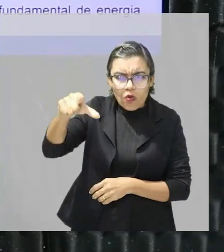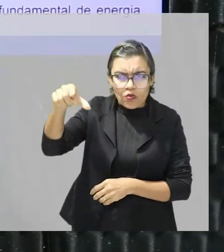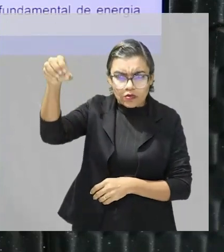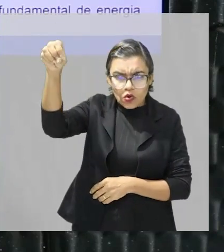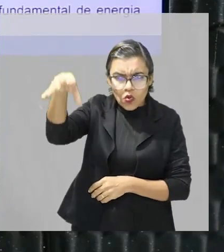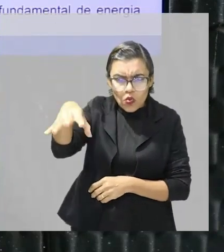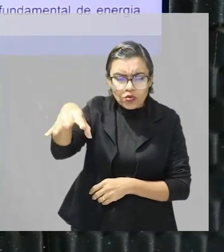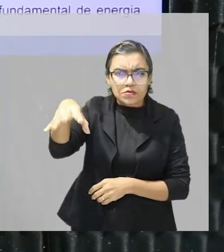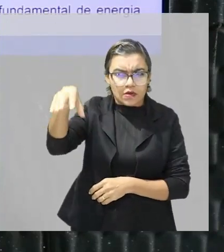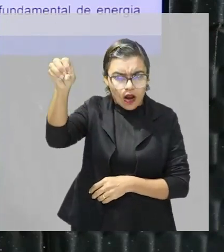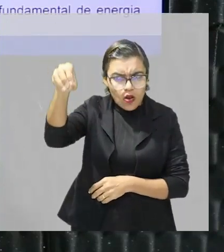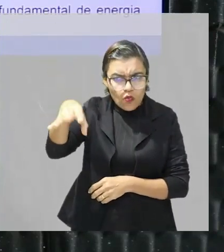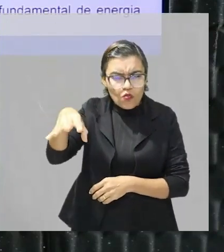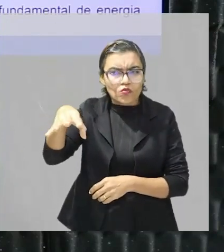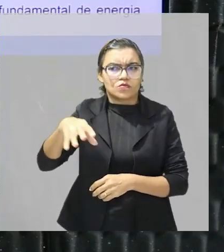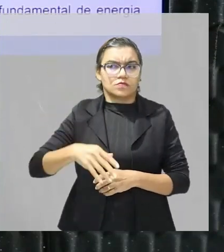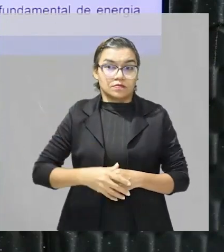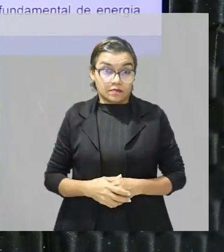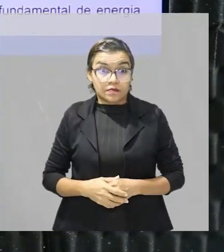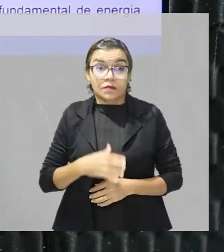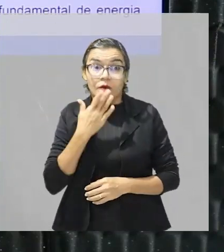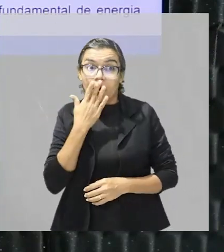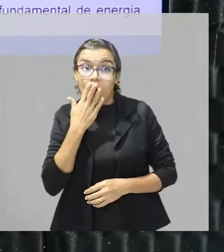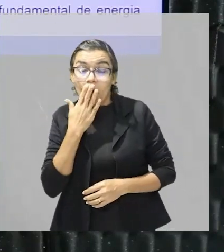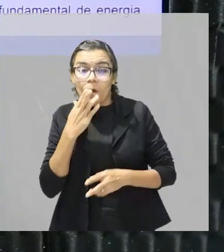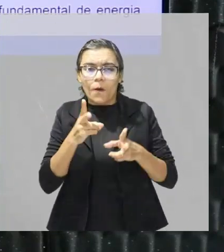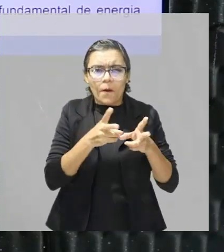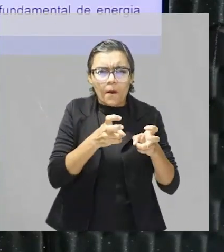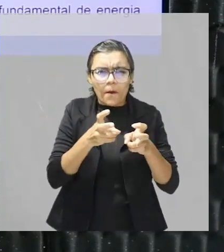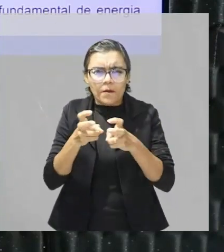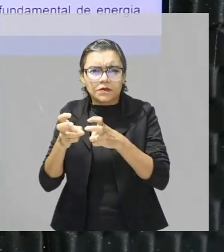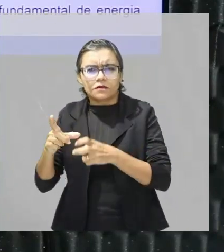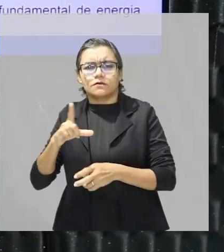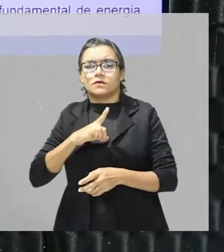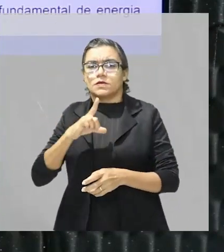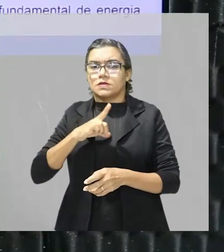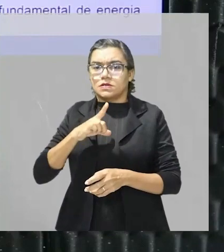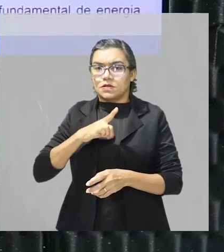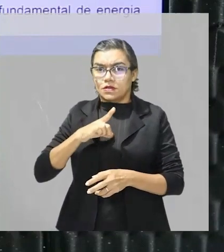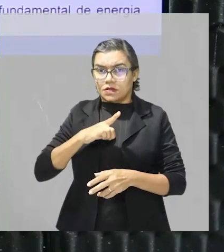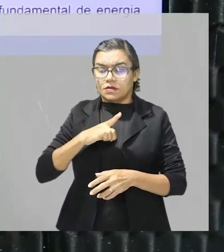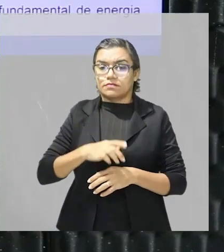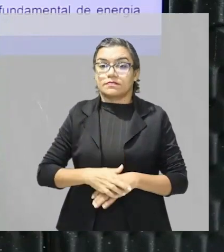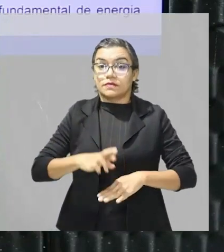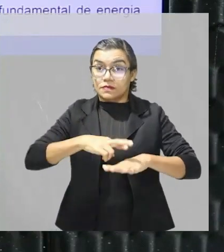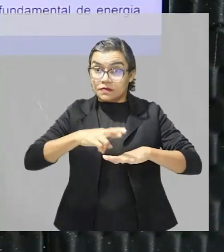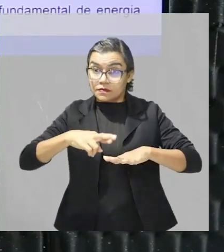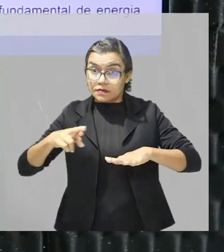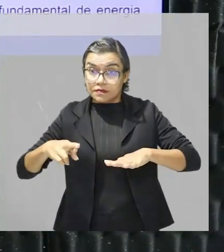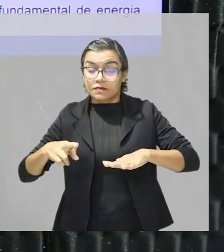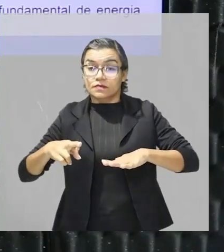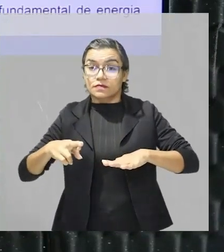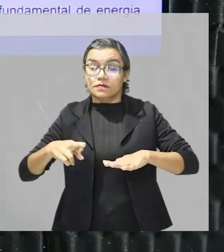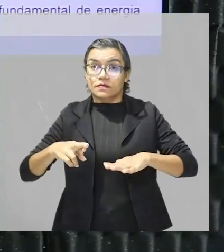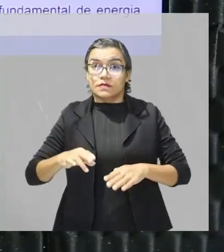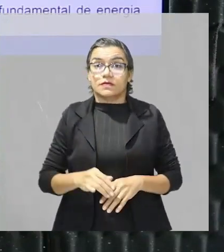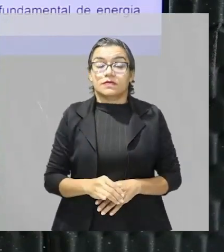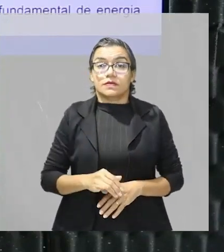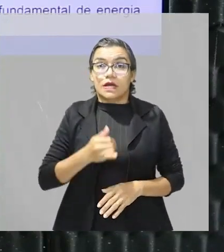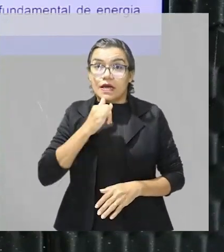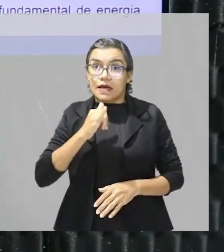emitida a cor observada é proveniente da emissão de radiação